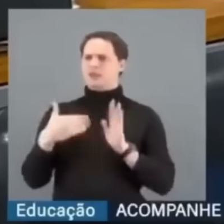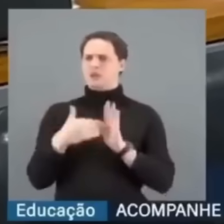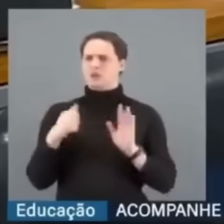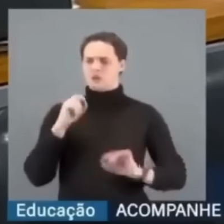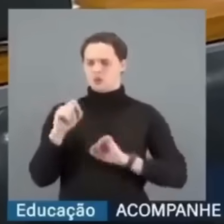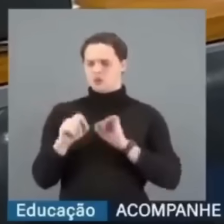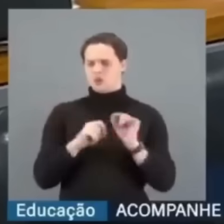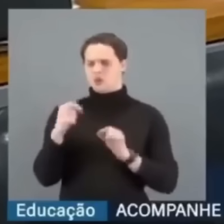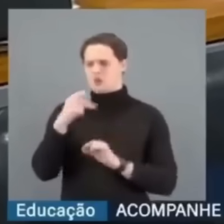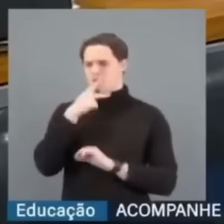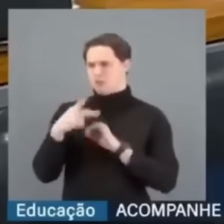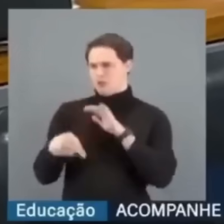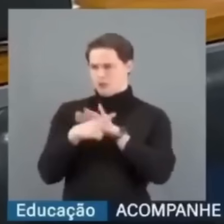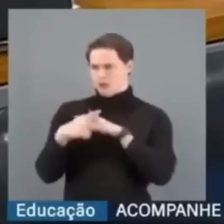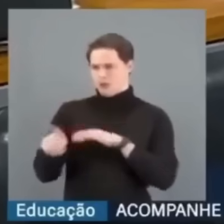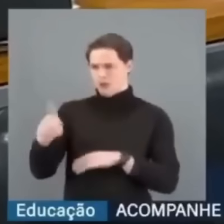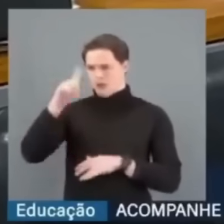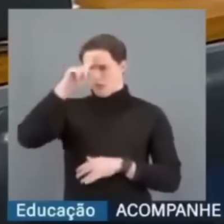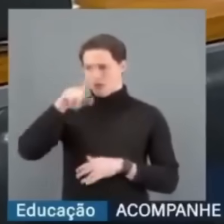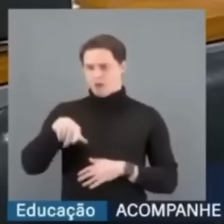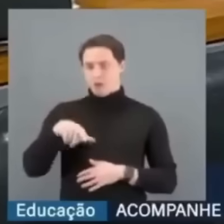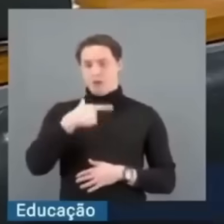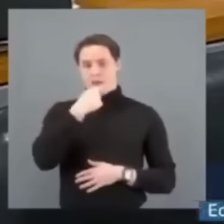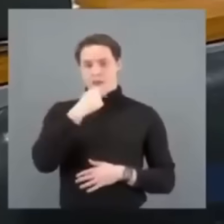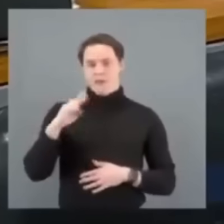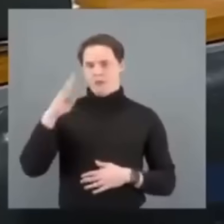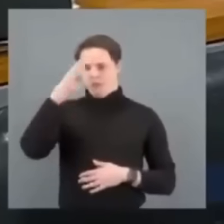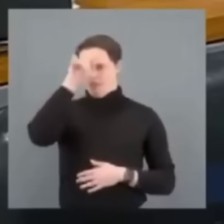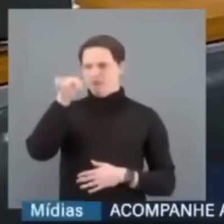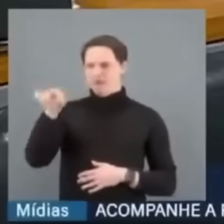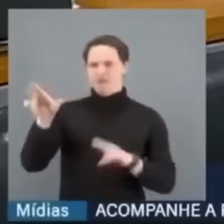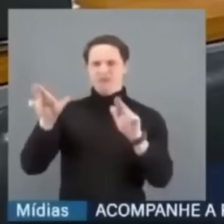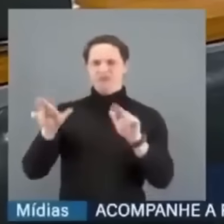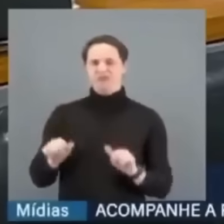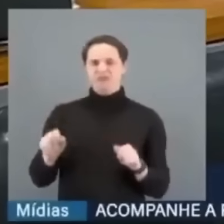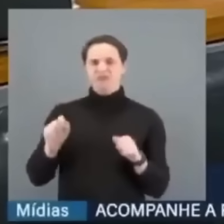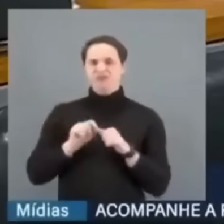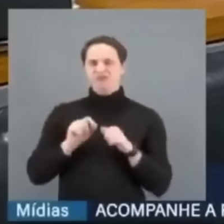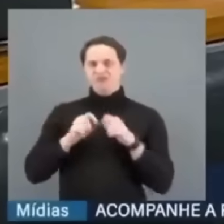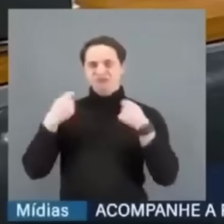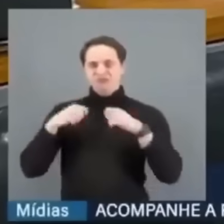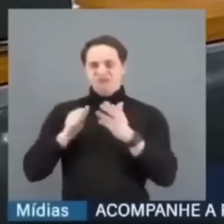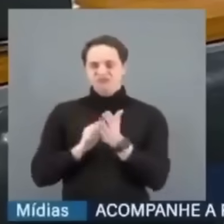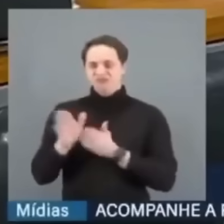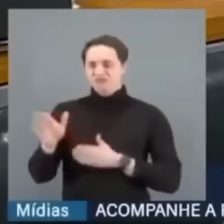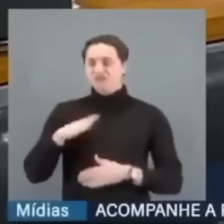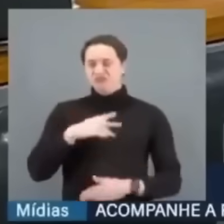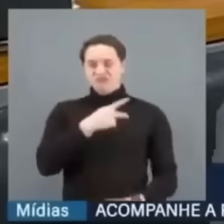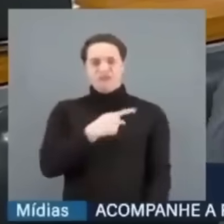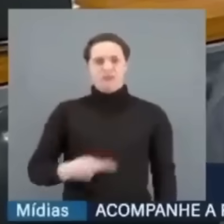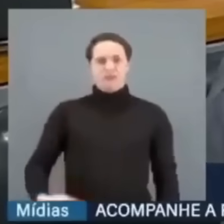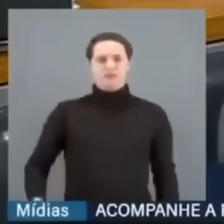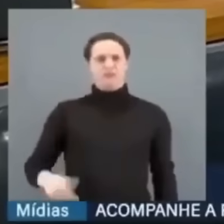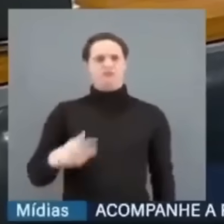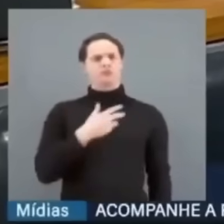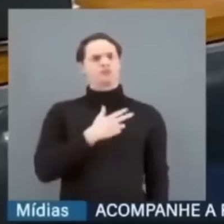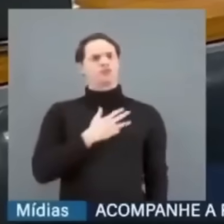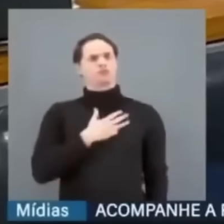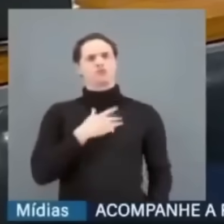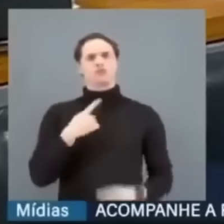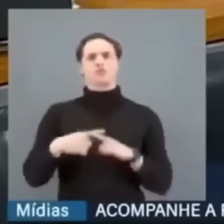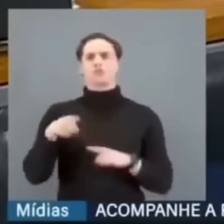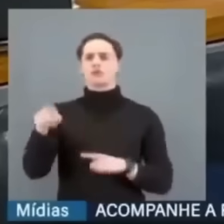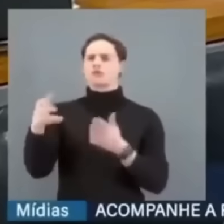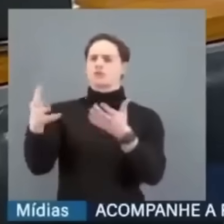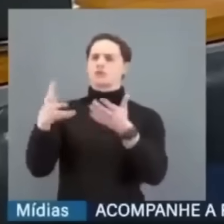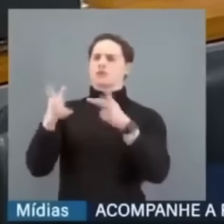o senhor deste comando que foi indicado por Bolsonaro, se negou a fazer e teve que ser demitido pelo presidente Lula, porque queria manter o